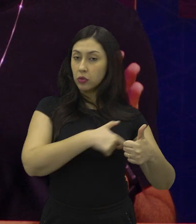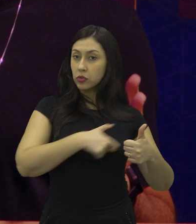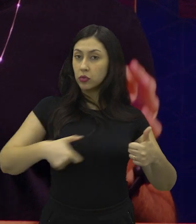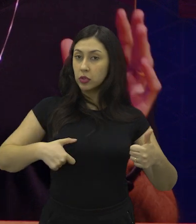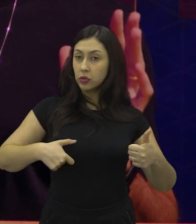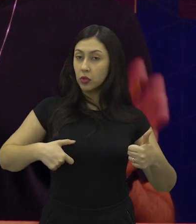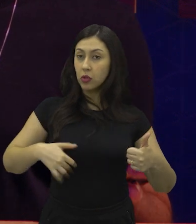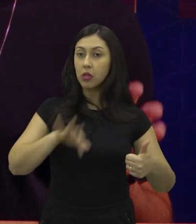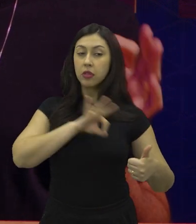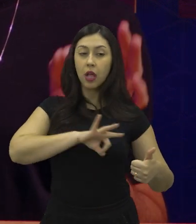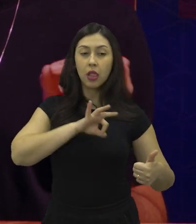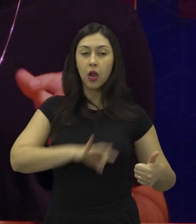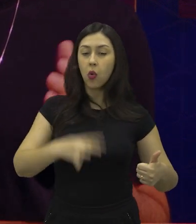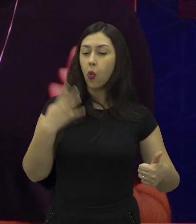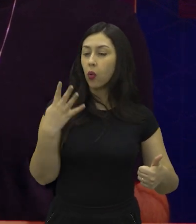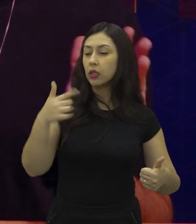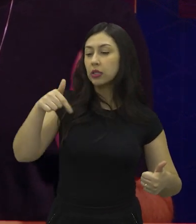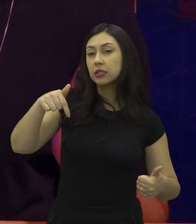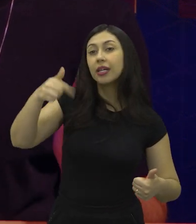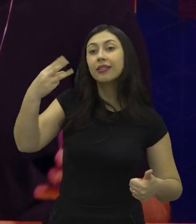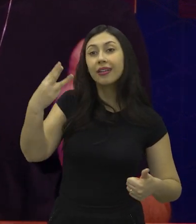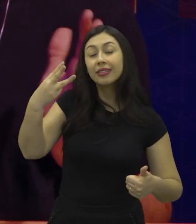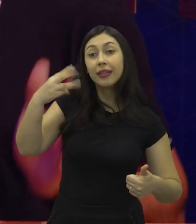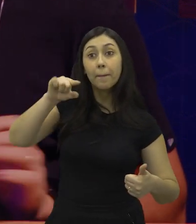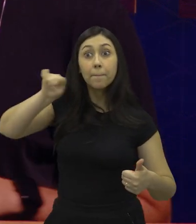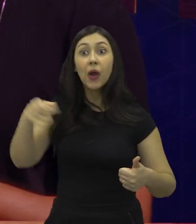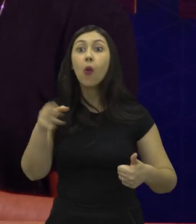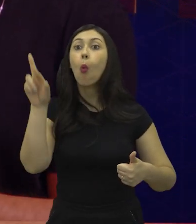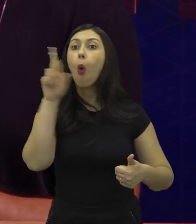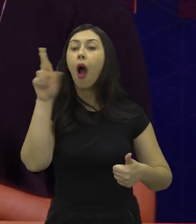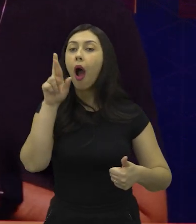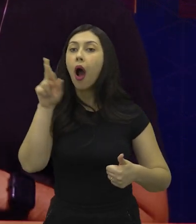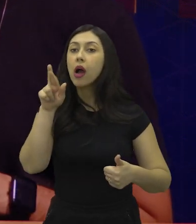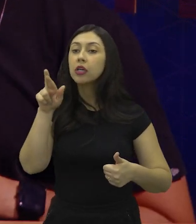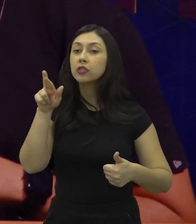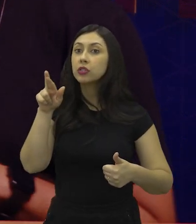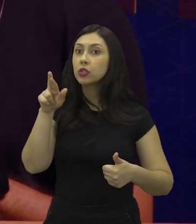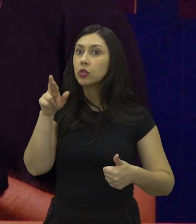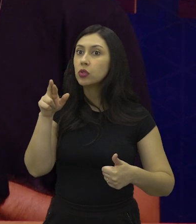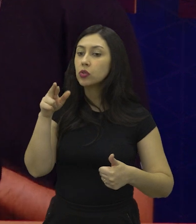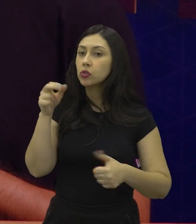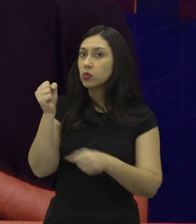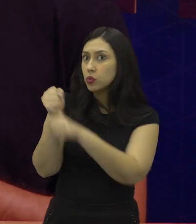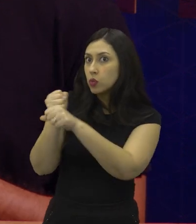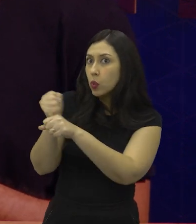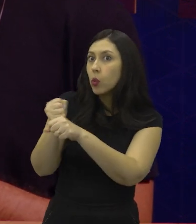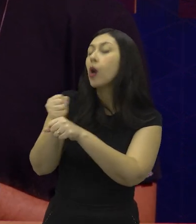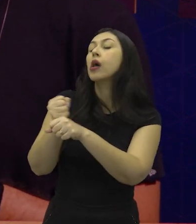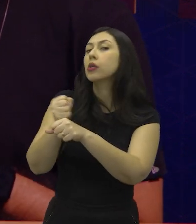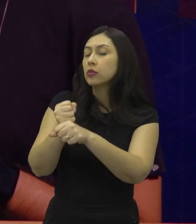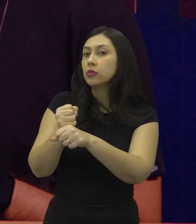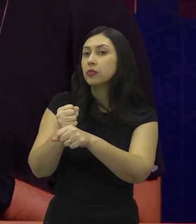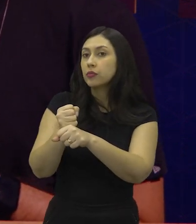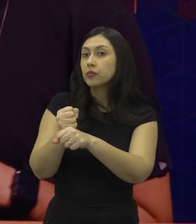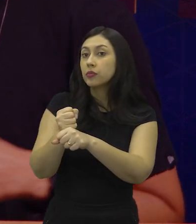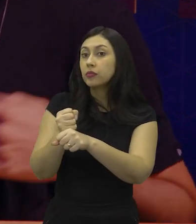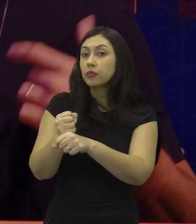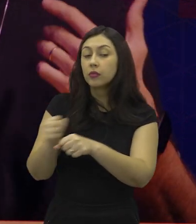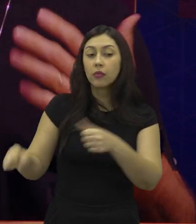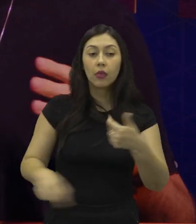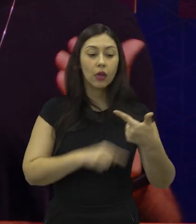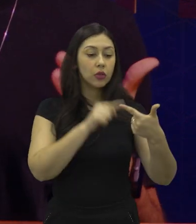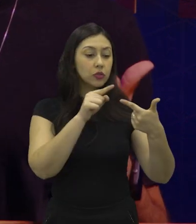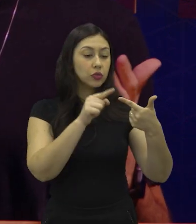com 473 mil reais aqui já na conversão por ano, os professores ganham lá na